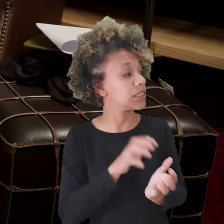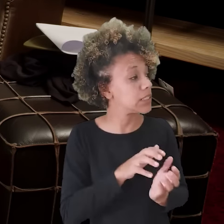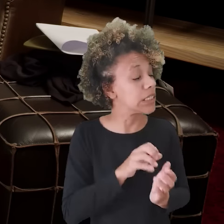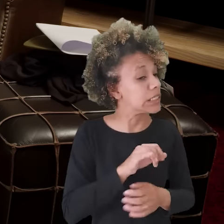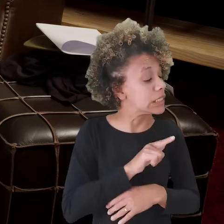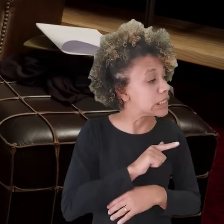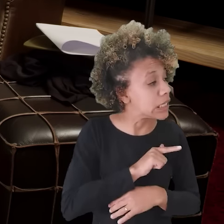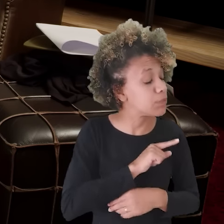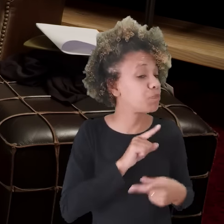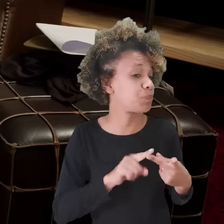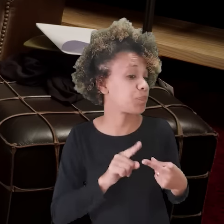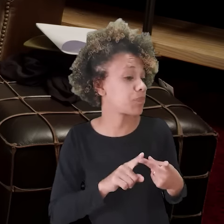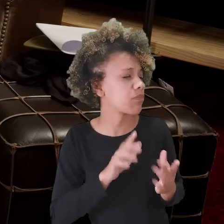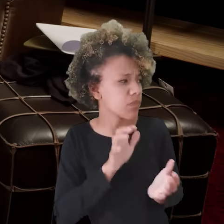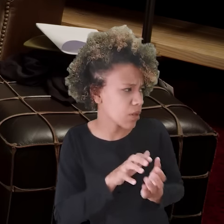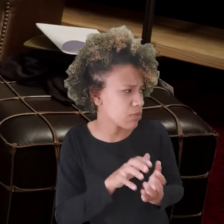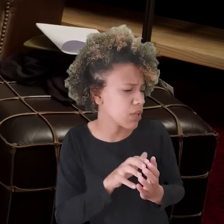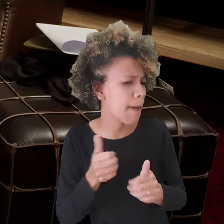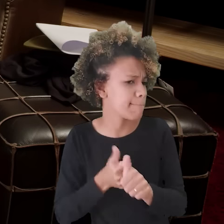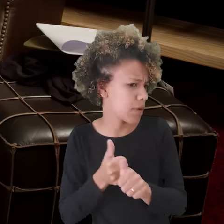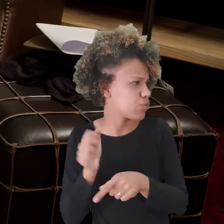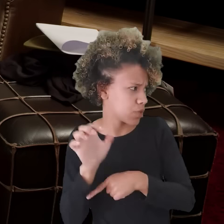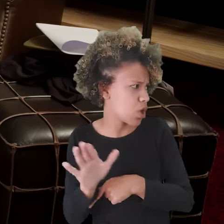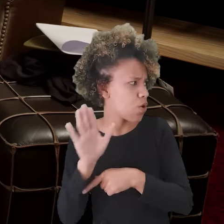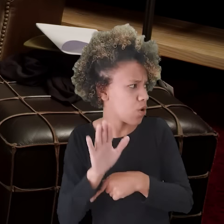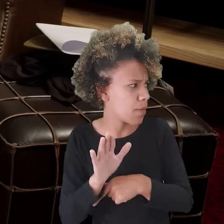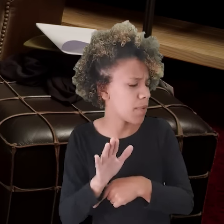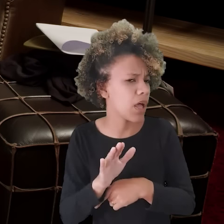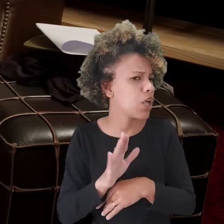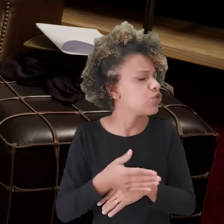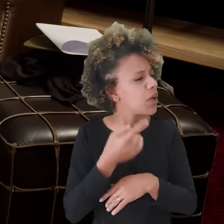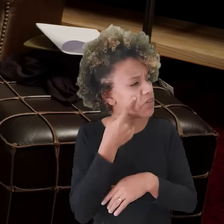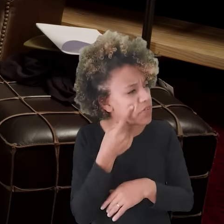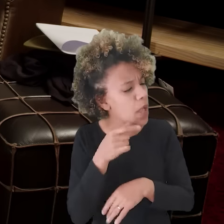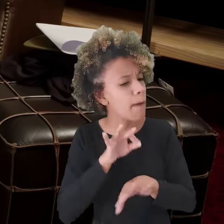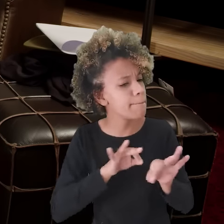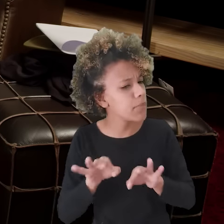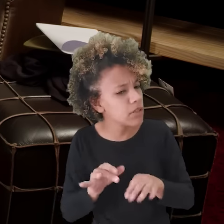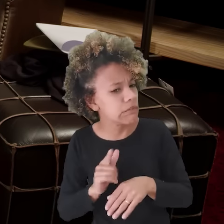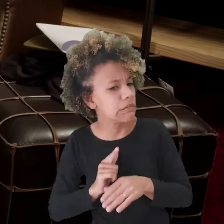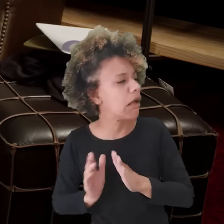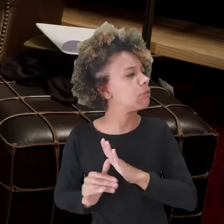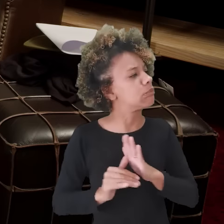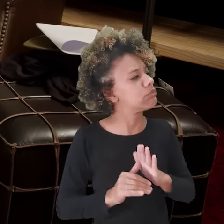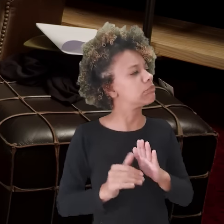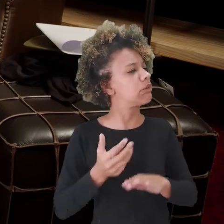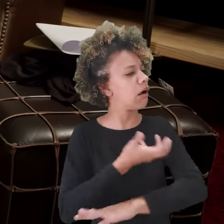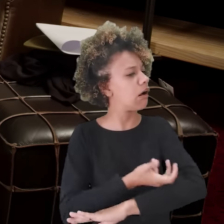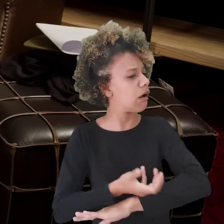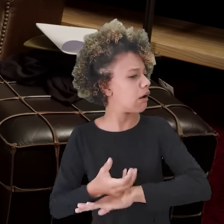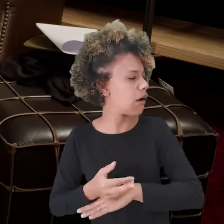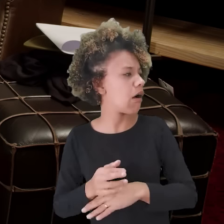Recife e outra que o Recife fica mais perto da Europa né e o jovem várias pessoas falando sobre as plantas essas coisas legais lá